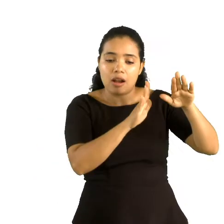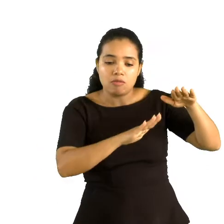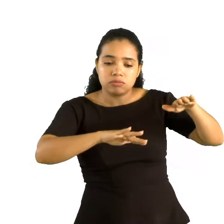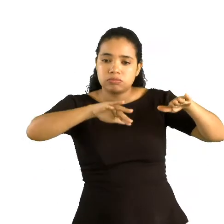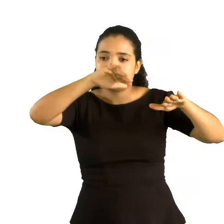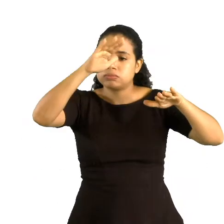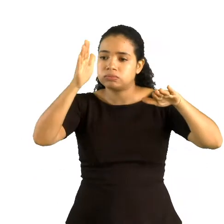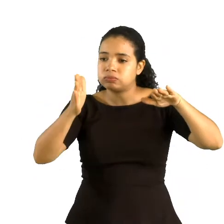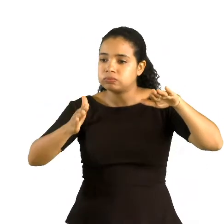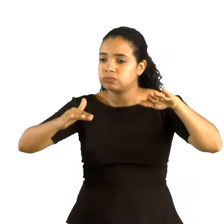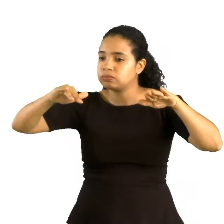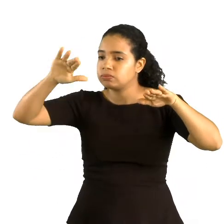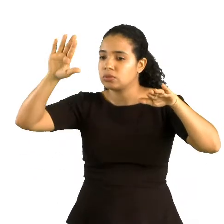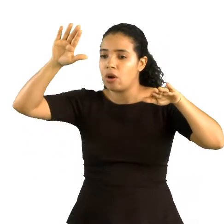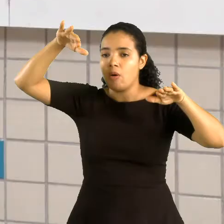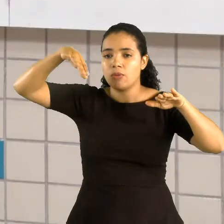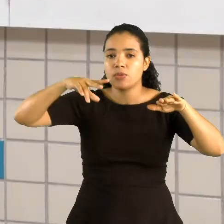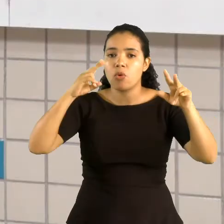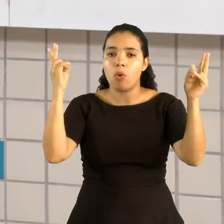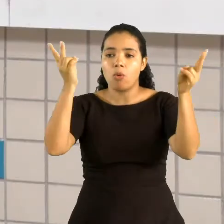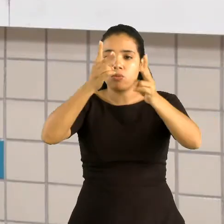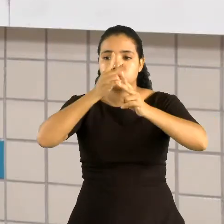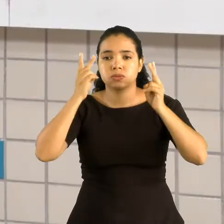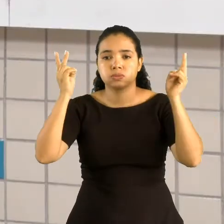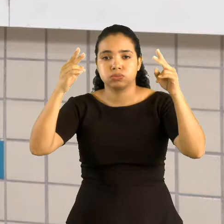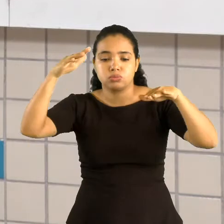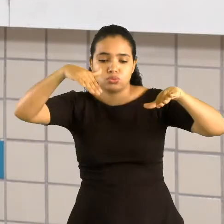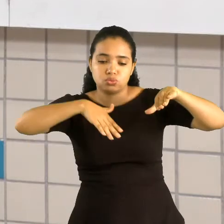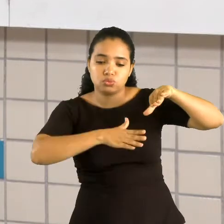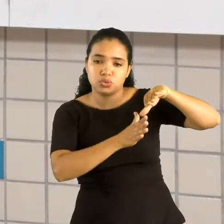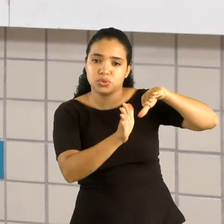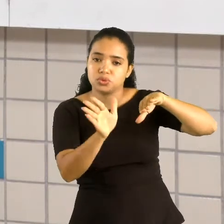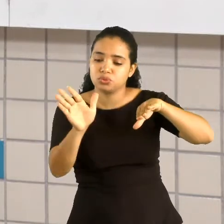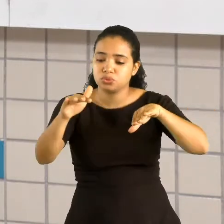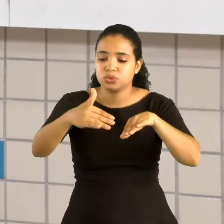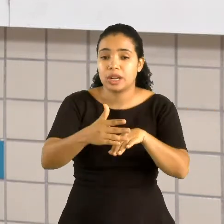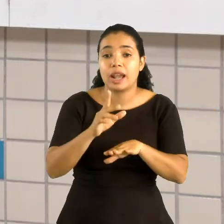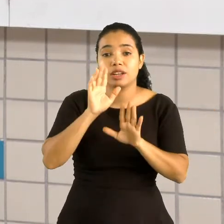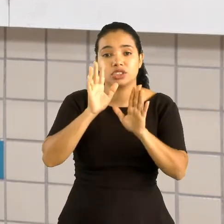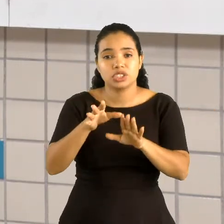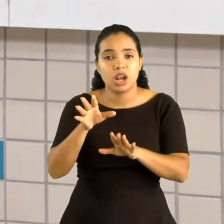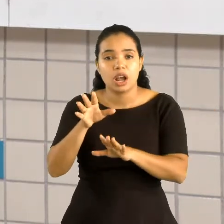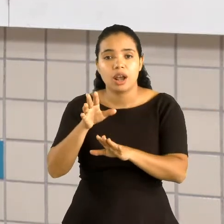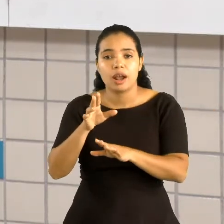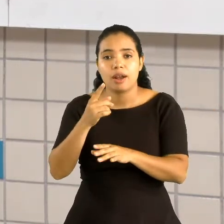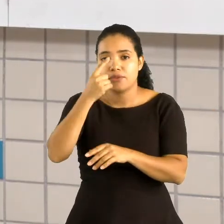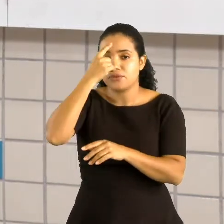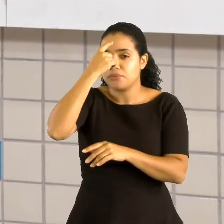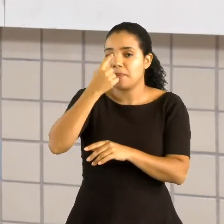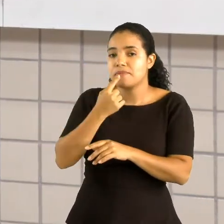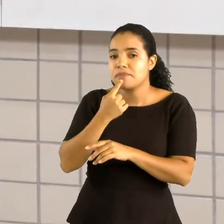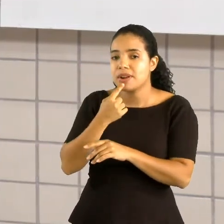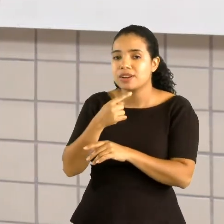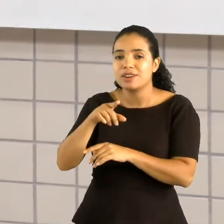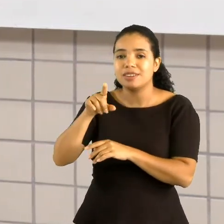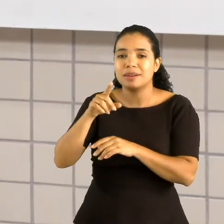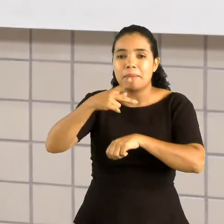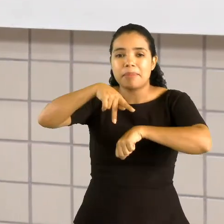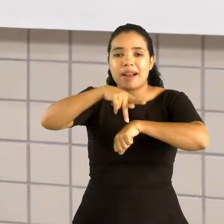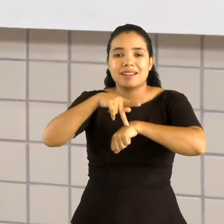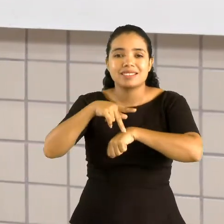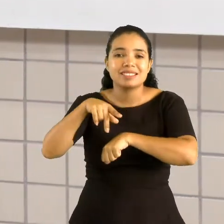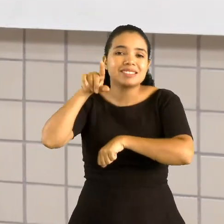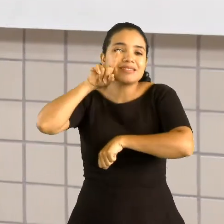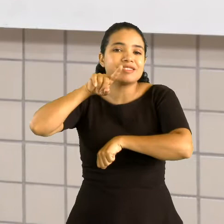um local muito interessante, todo mundo já ouviu falar do Grand Canyon, já? O Grand Canyon é um exemplo muito clássico